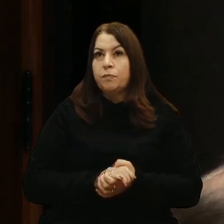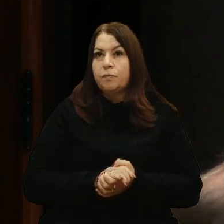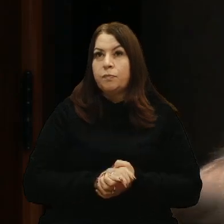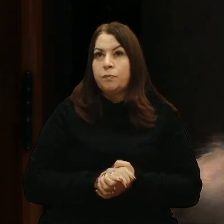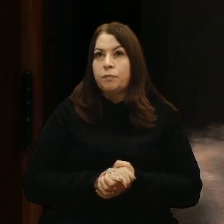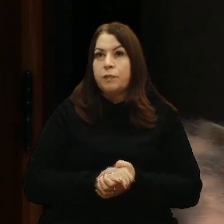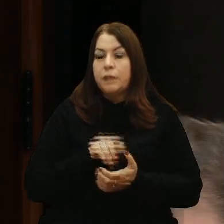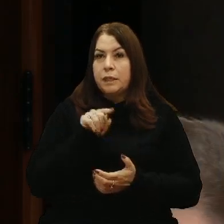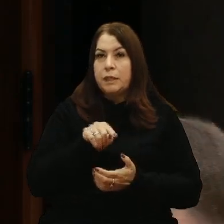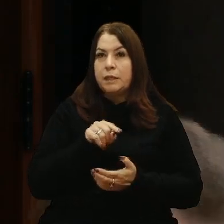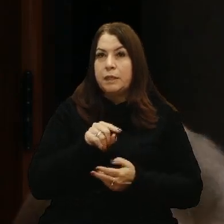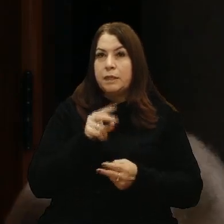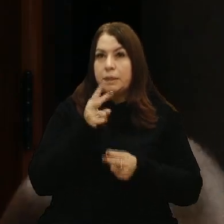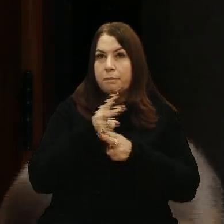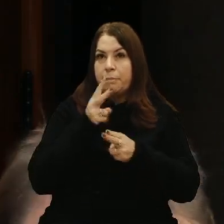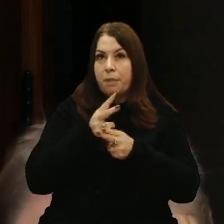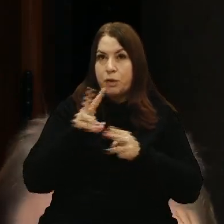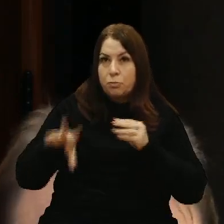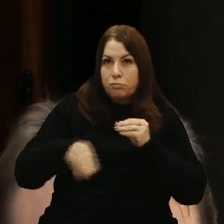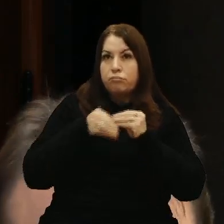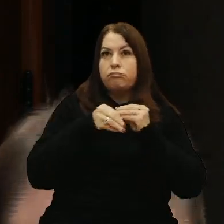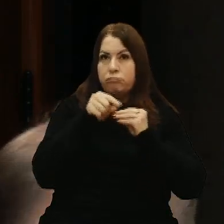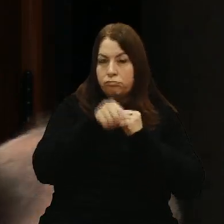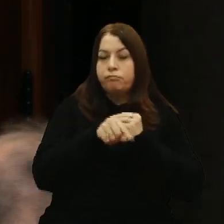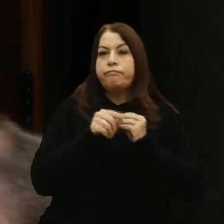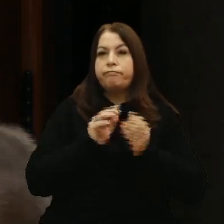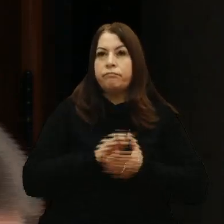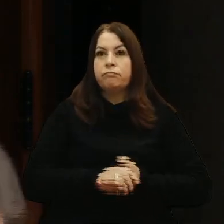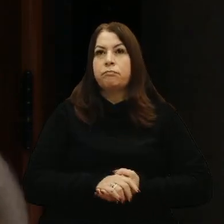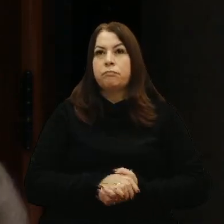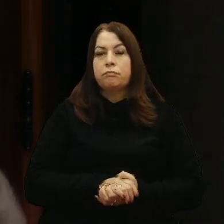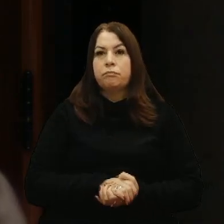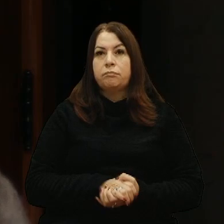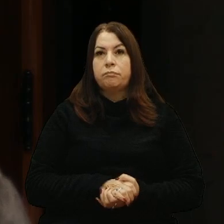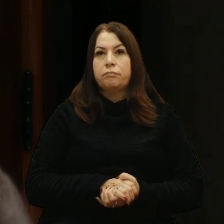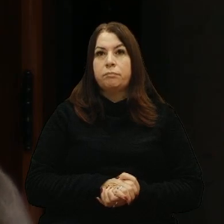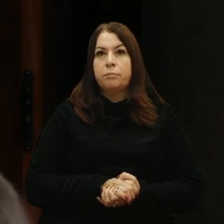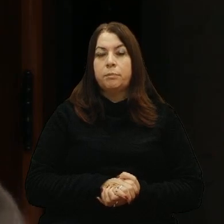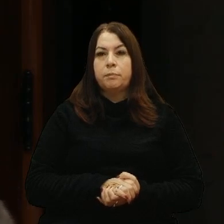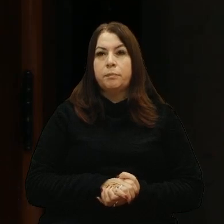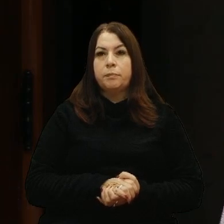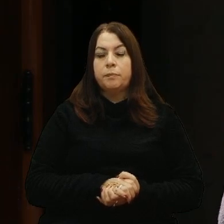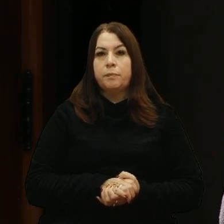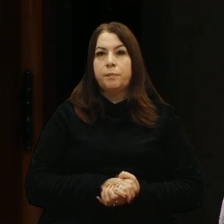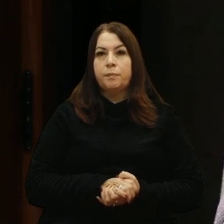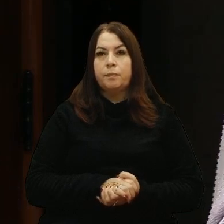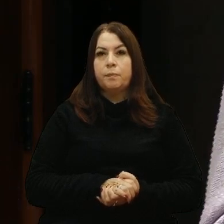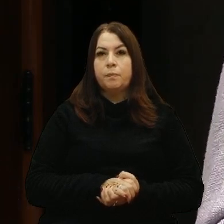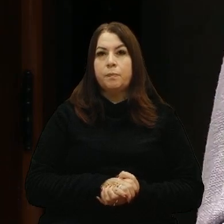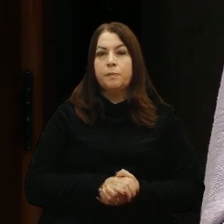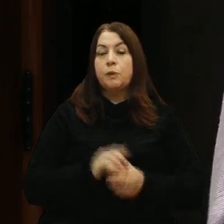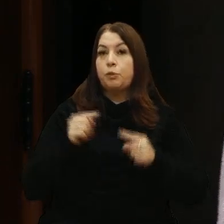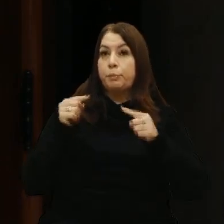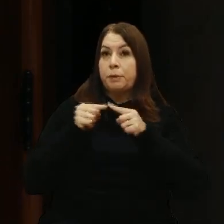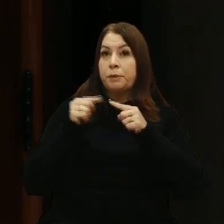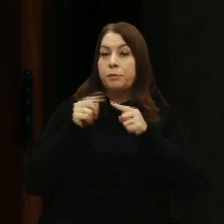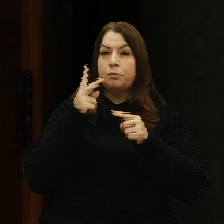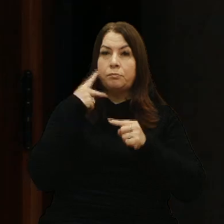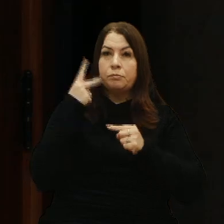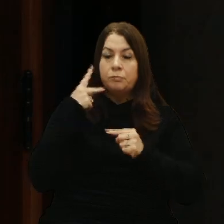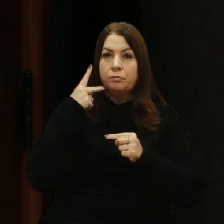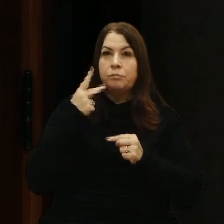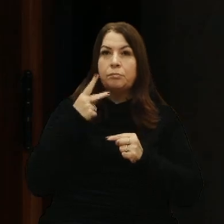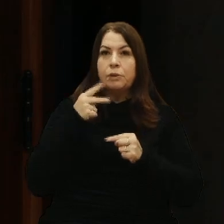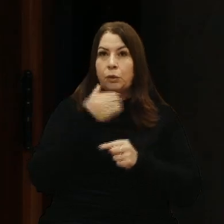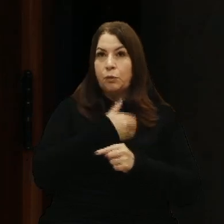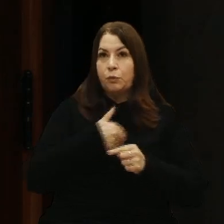E esse crédito adicional, ele vem em consonância com uma política